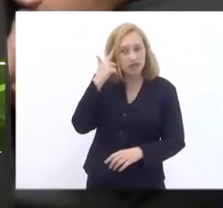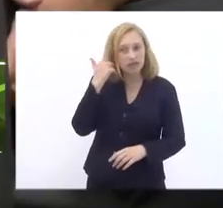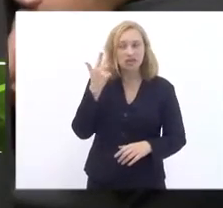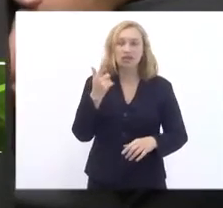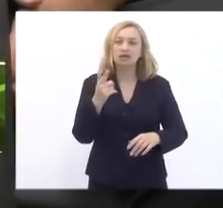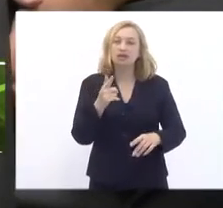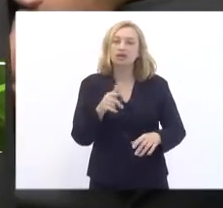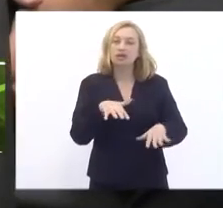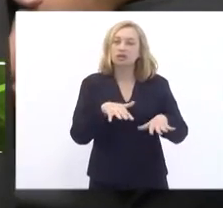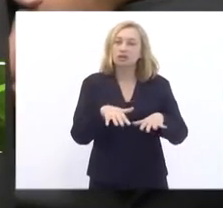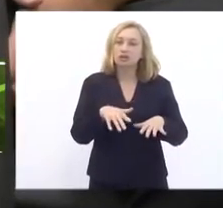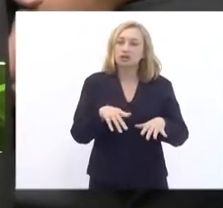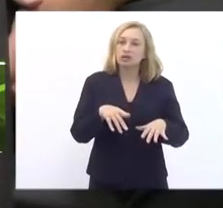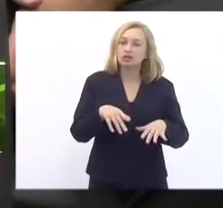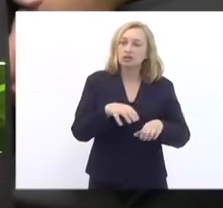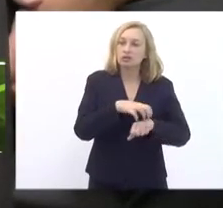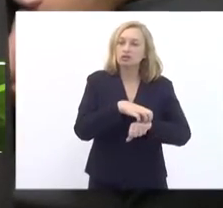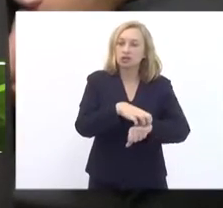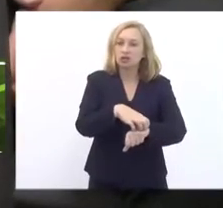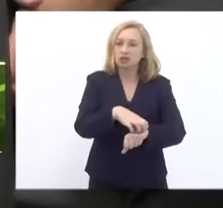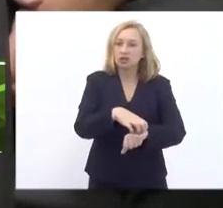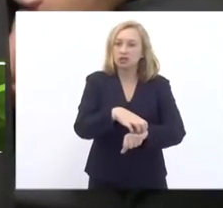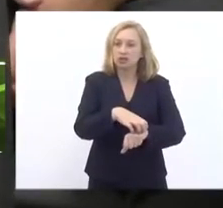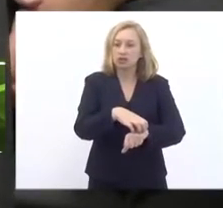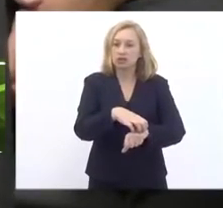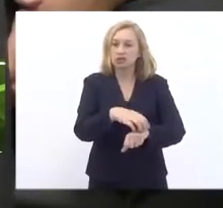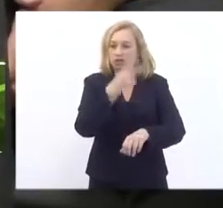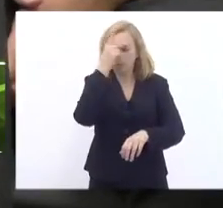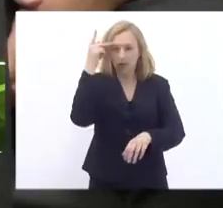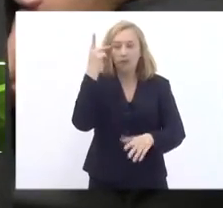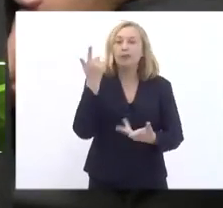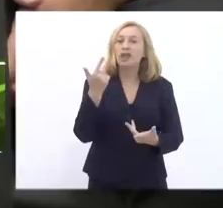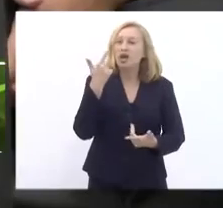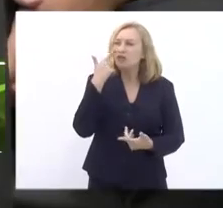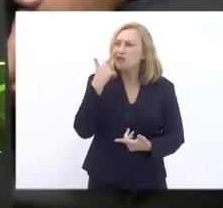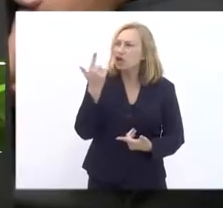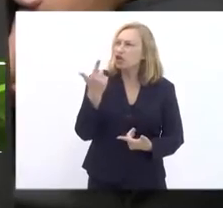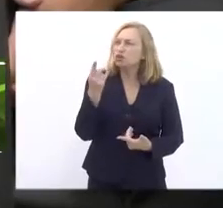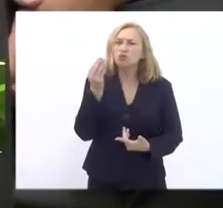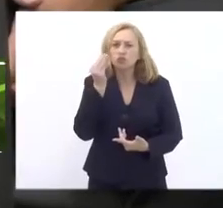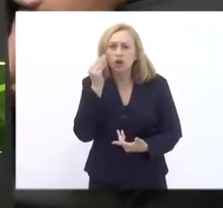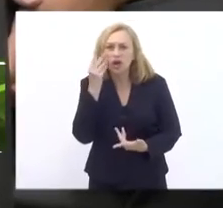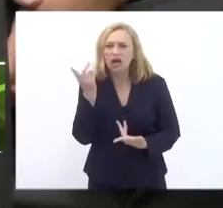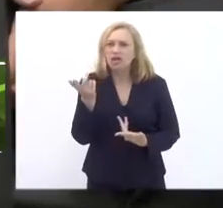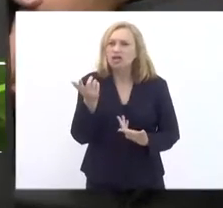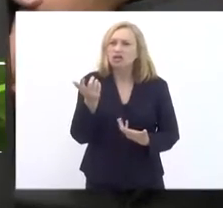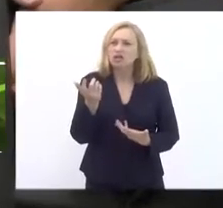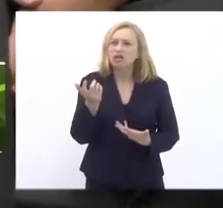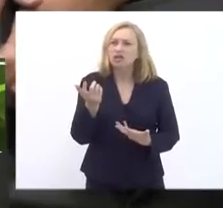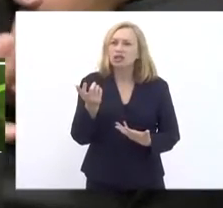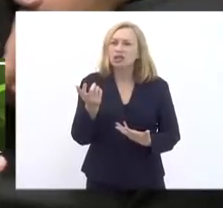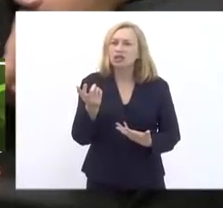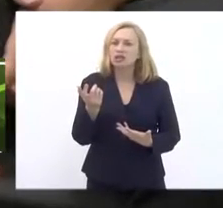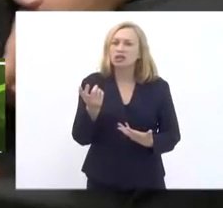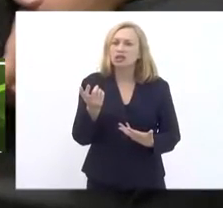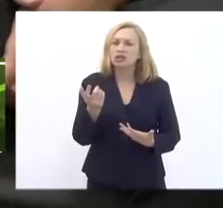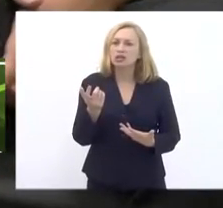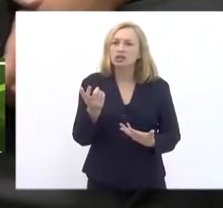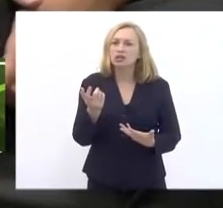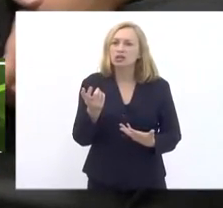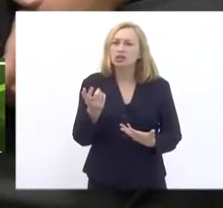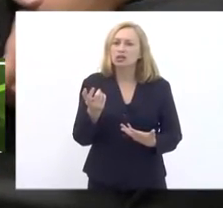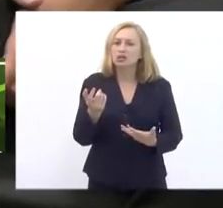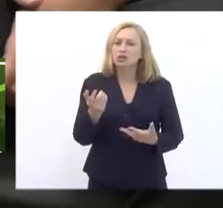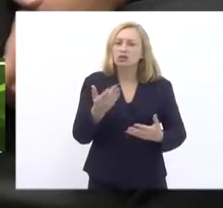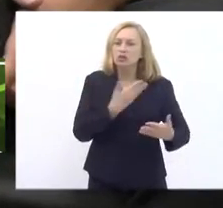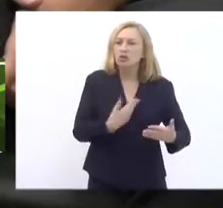urbana. E o que eu assisto é sempre uma tentativa de colocar no universo do governo